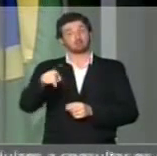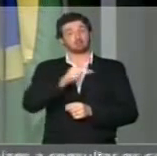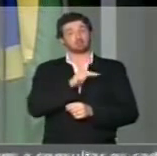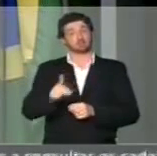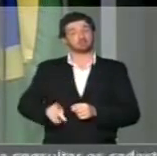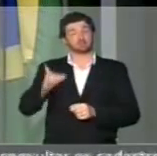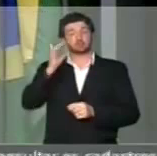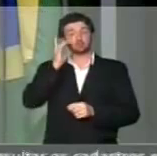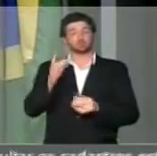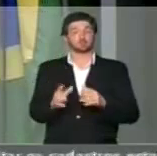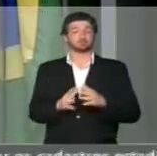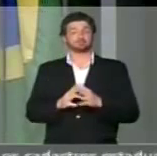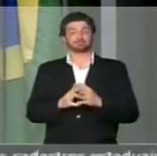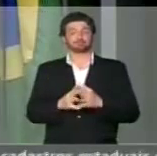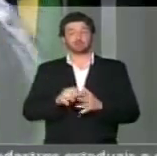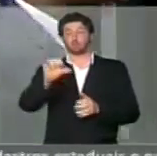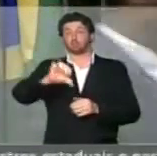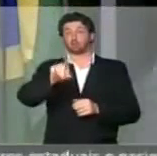da República.